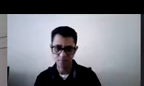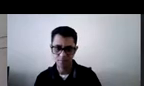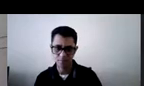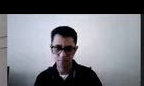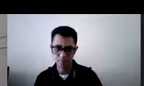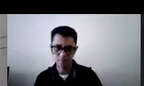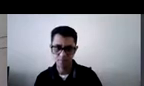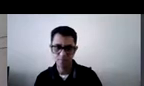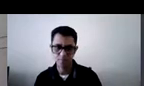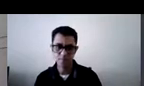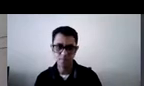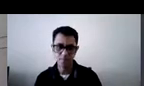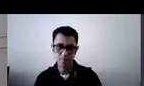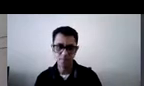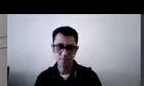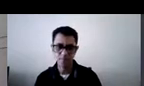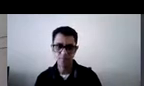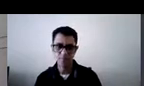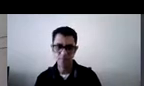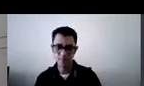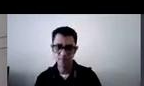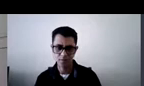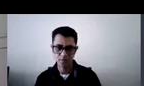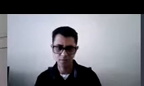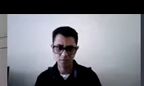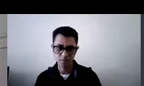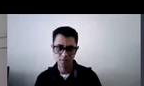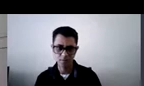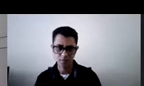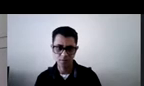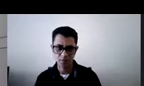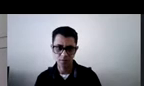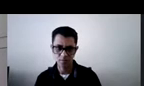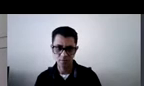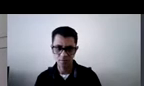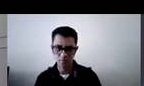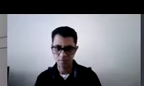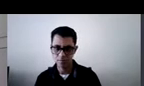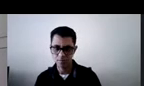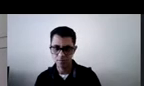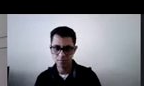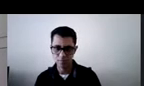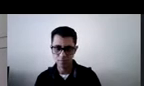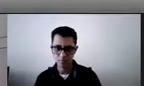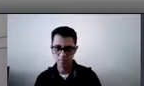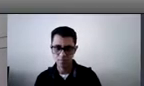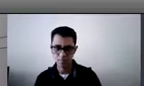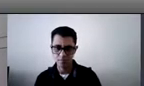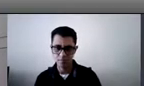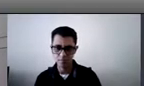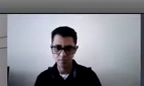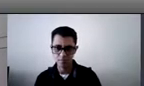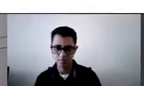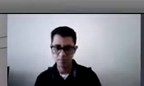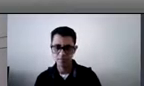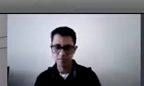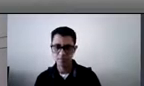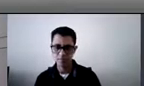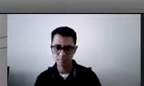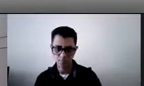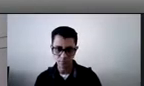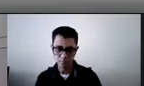a moça. Isso, esse é o vídeo. Isso. É, agora tá aparecendo. Do Instituto Ayrton Senna, né? Isso, correto. Isso